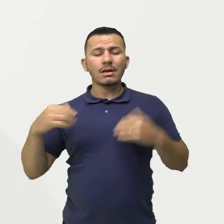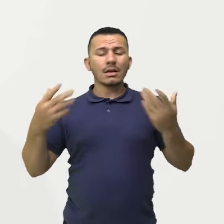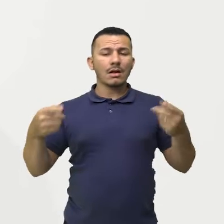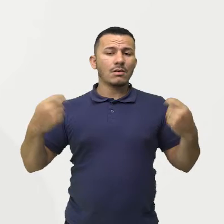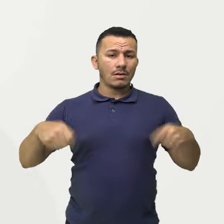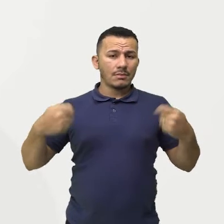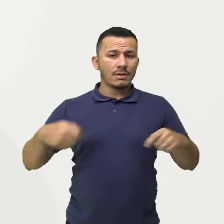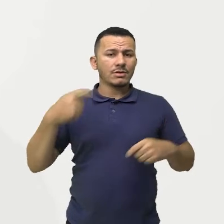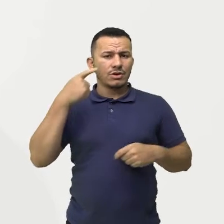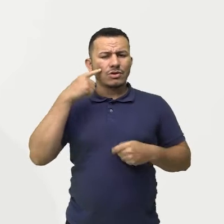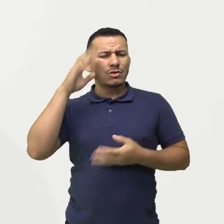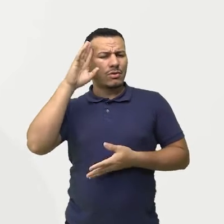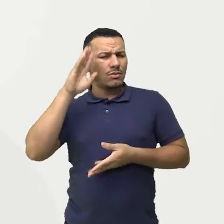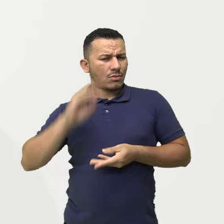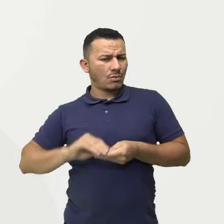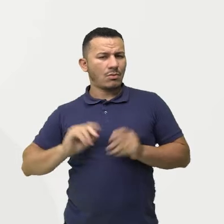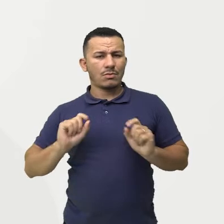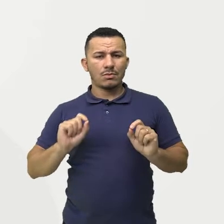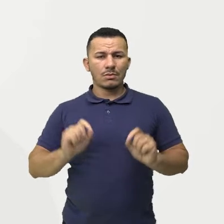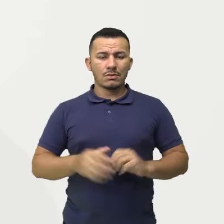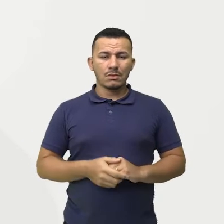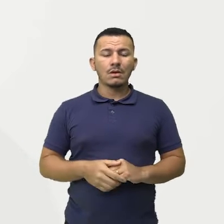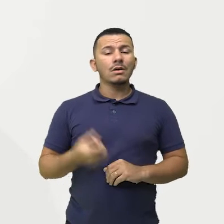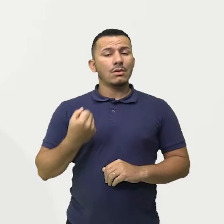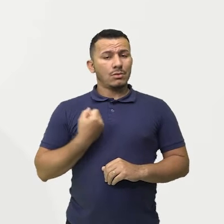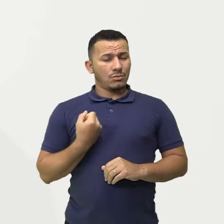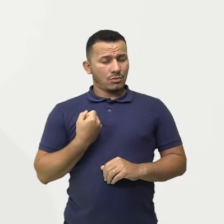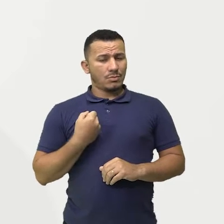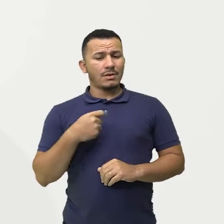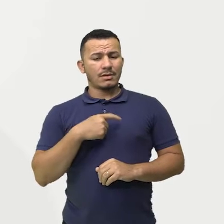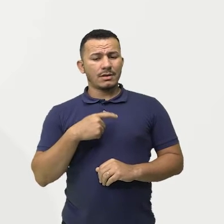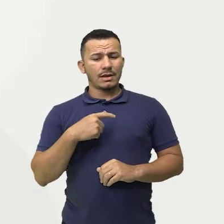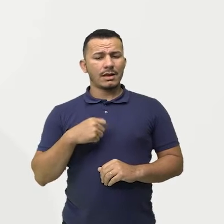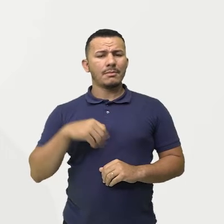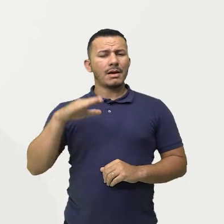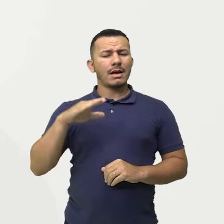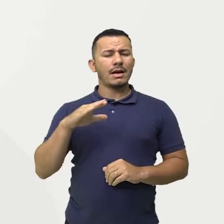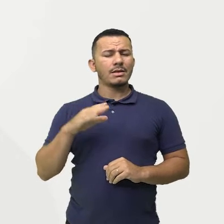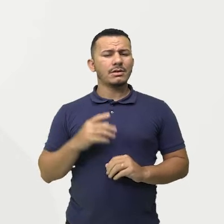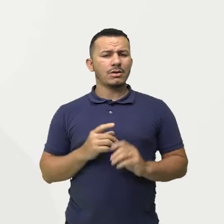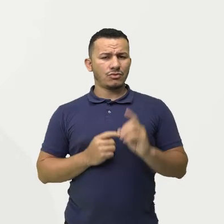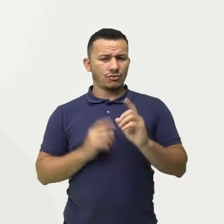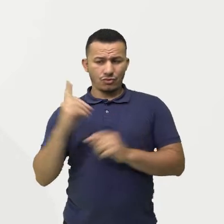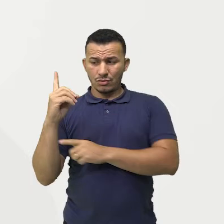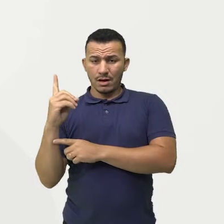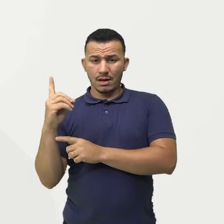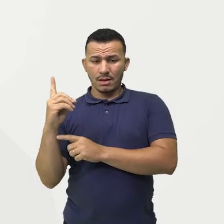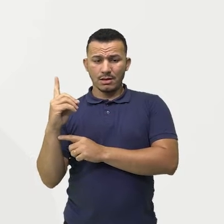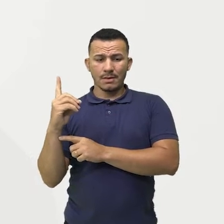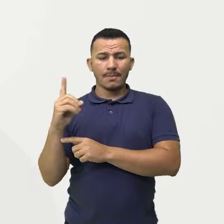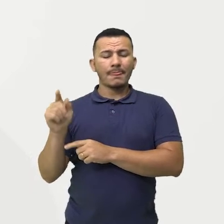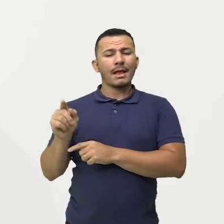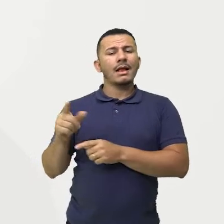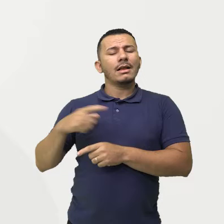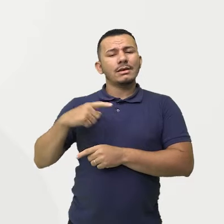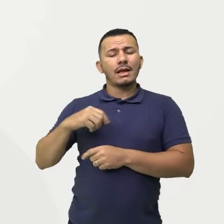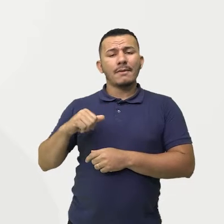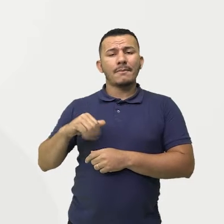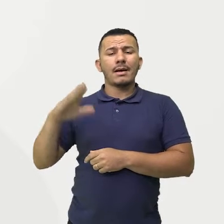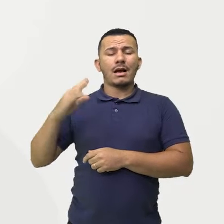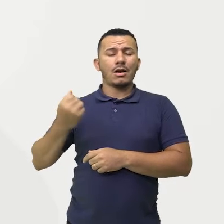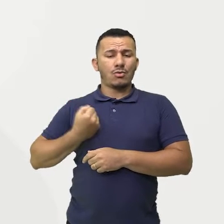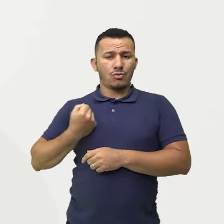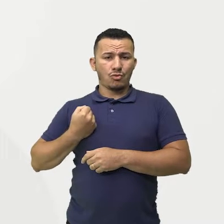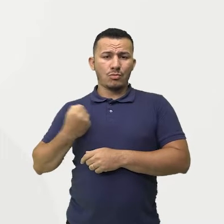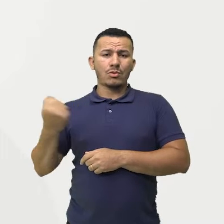a tirar algumas conclusões. Olha. O número que está mais à direita, ele é sempre